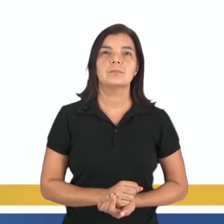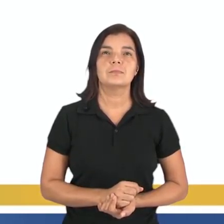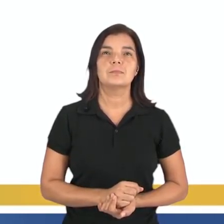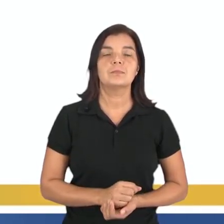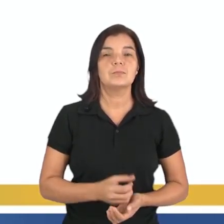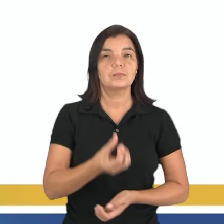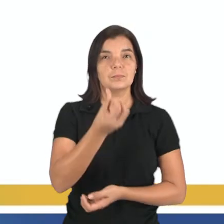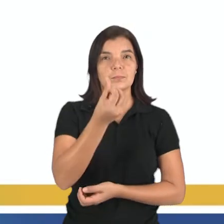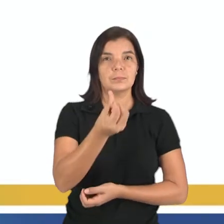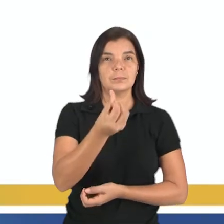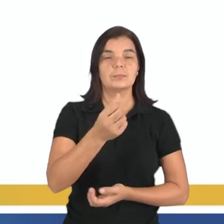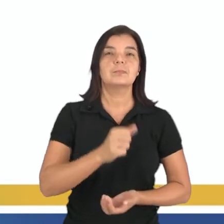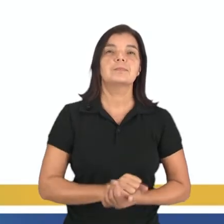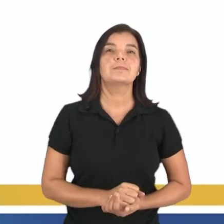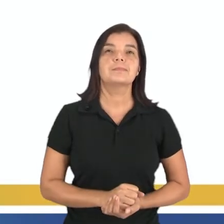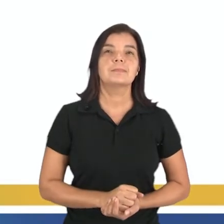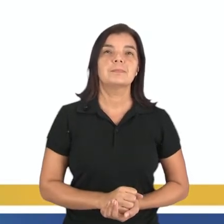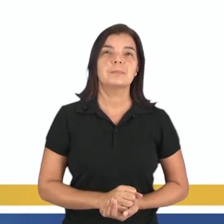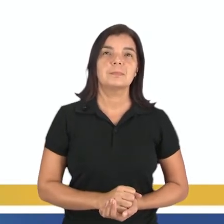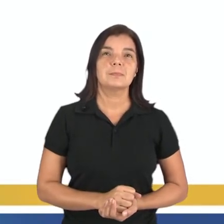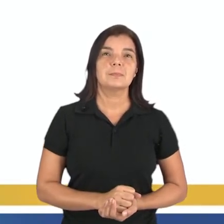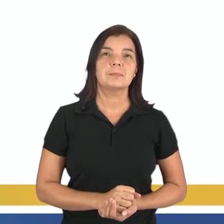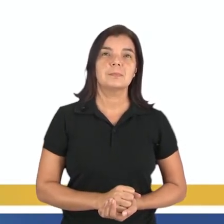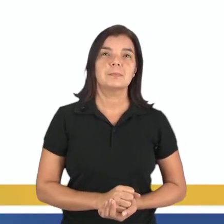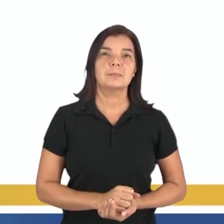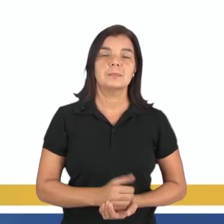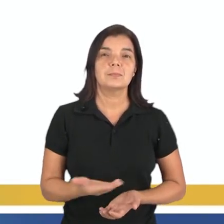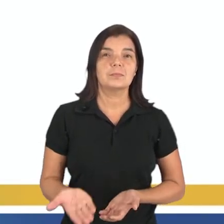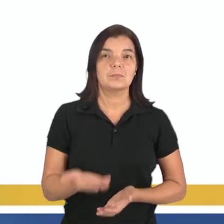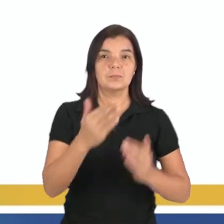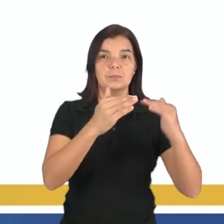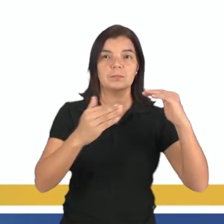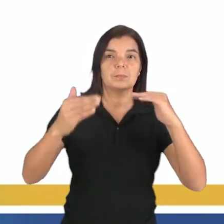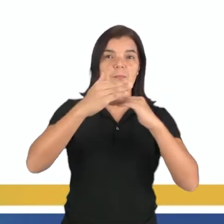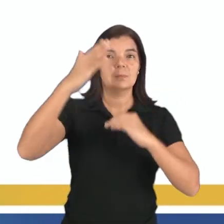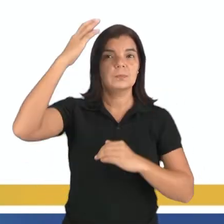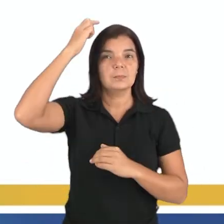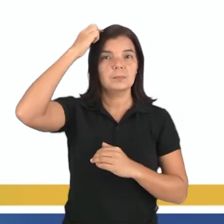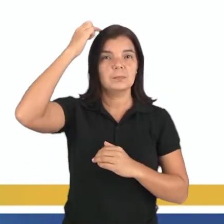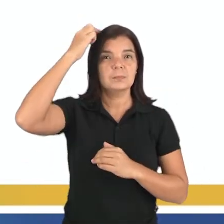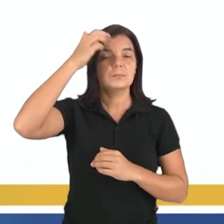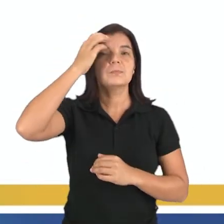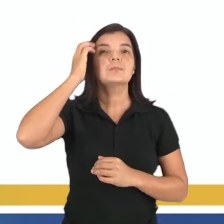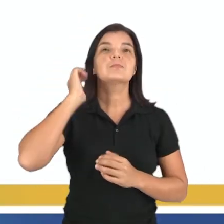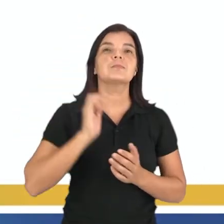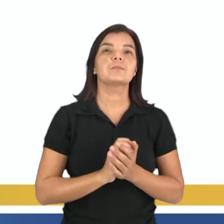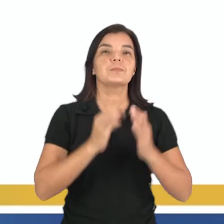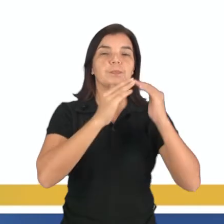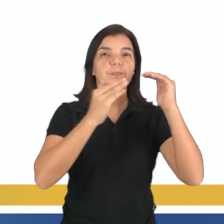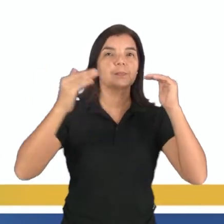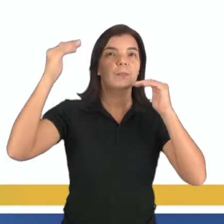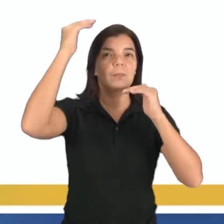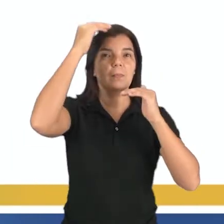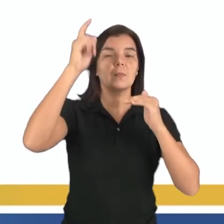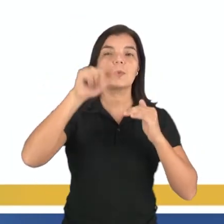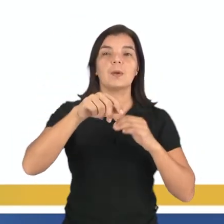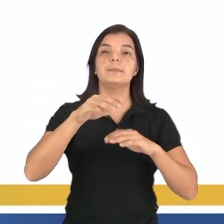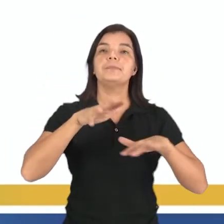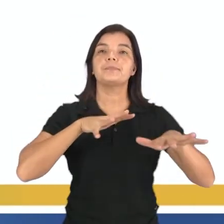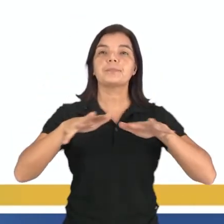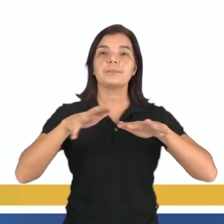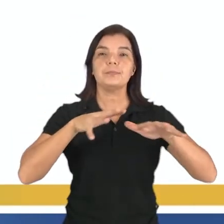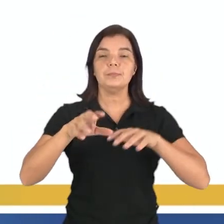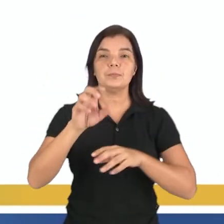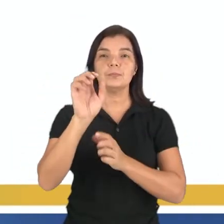O sexto passo é sobre a batida acima da cabeça. A batida de forehand sobre a cabeça é um movimento